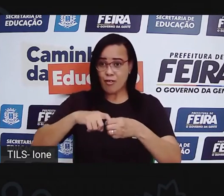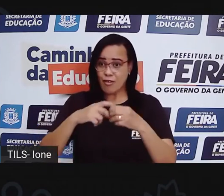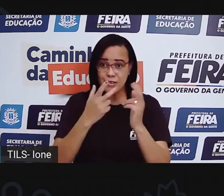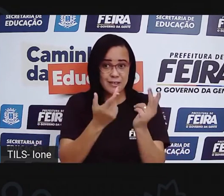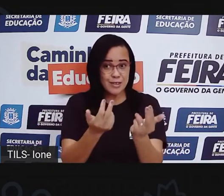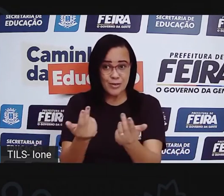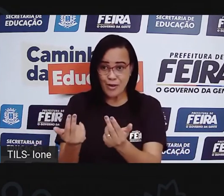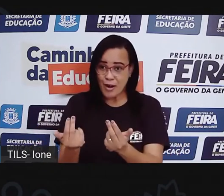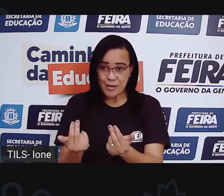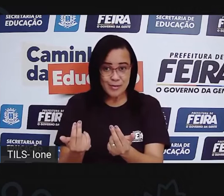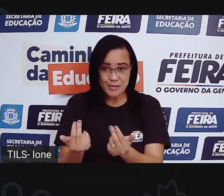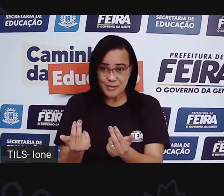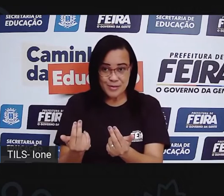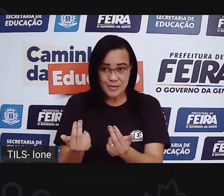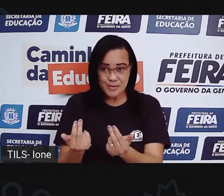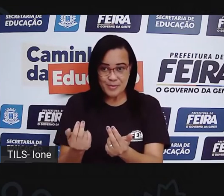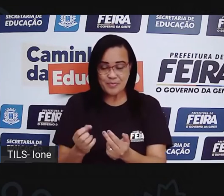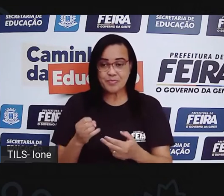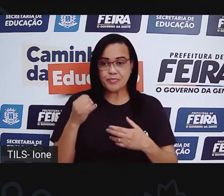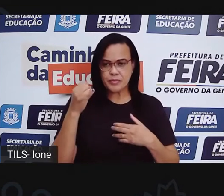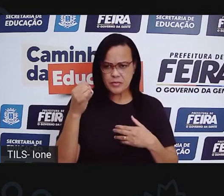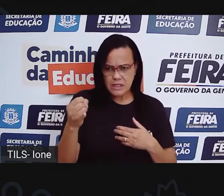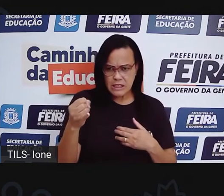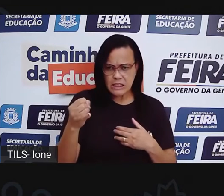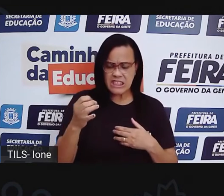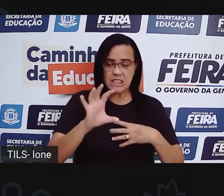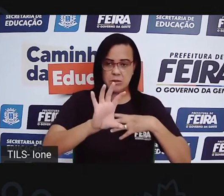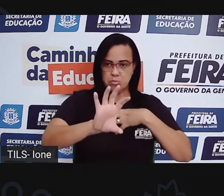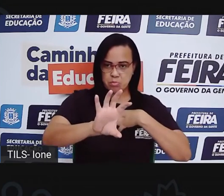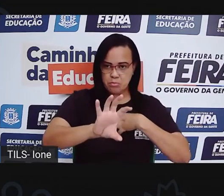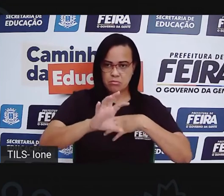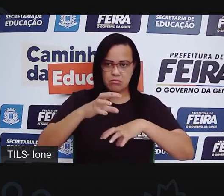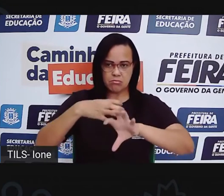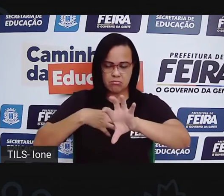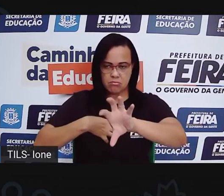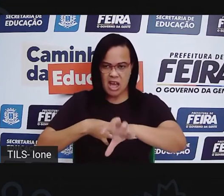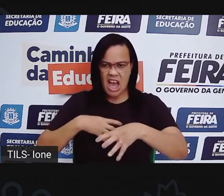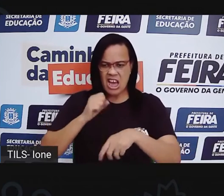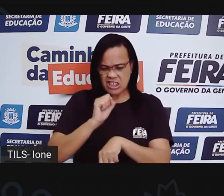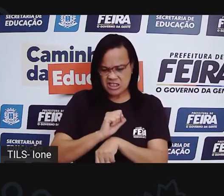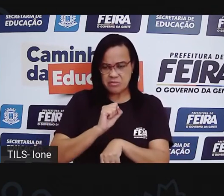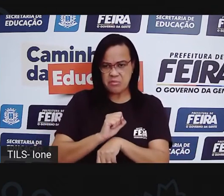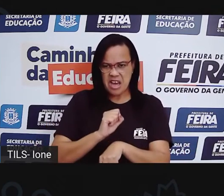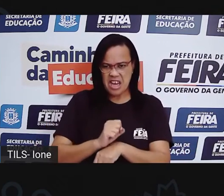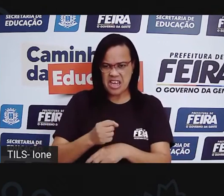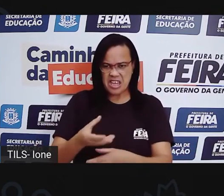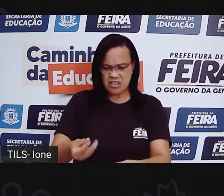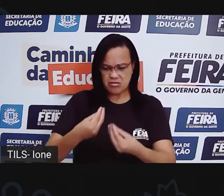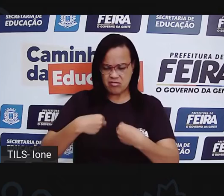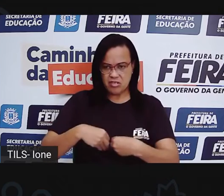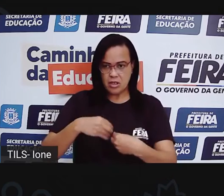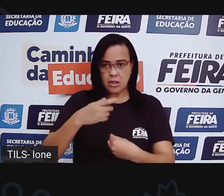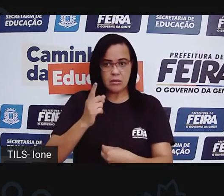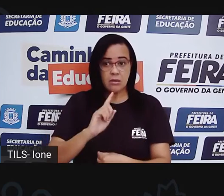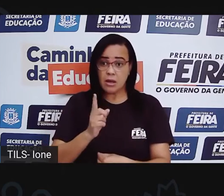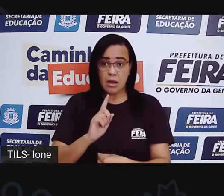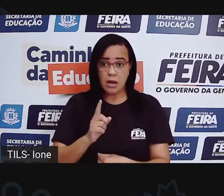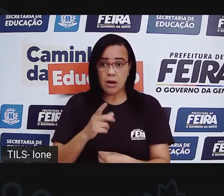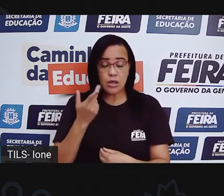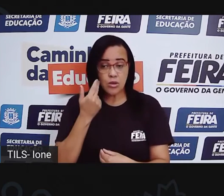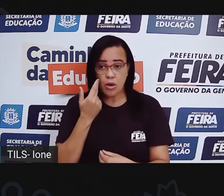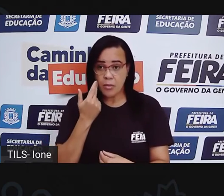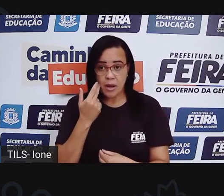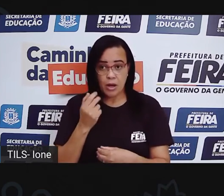gente não tem empatia querendo receber nada em troca. Mas, né, geralmente, quando a gente tem